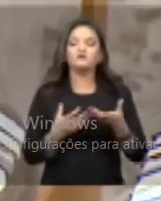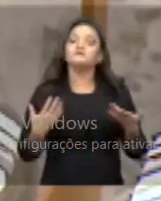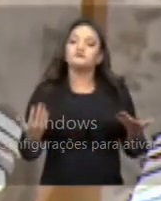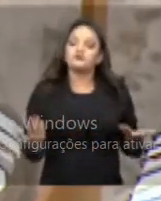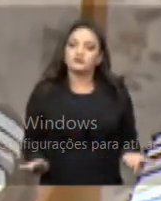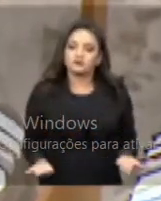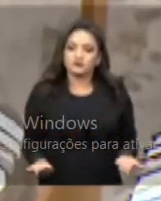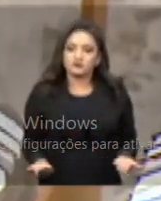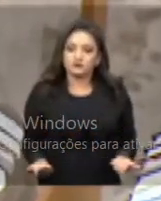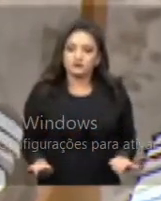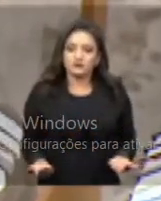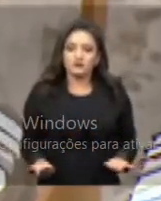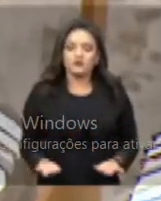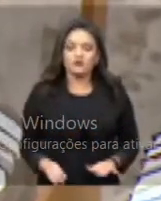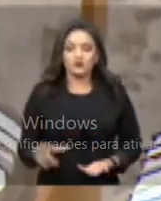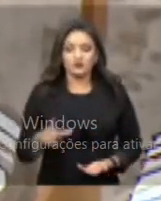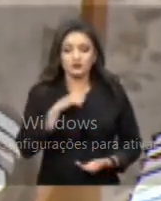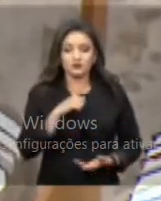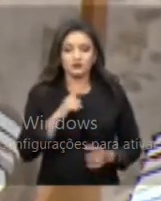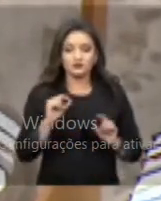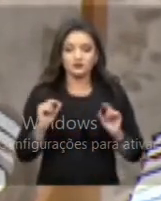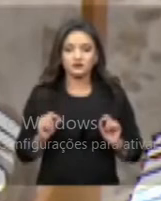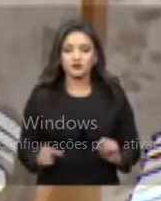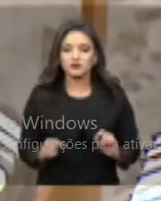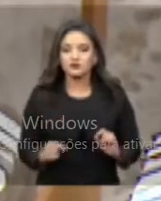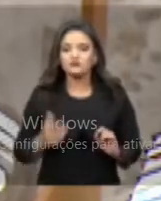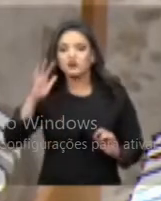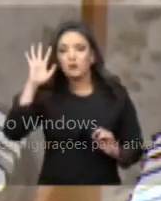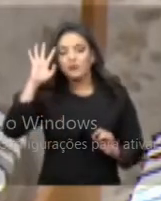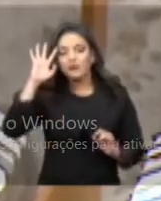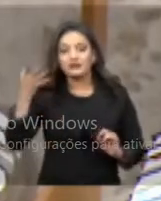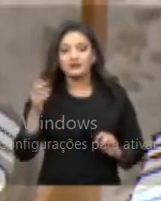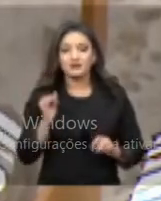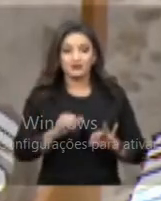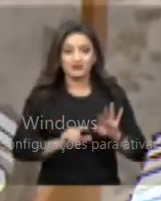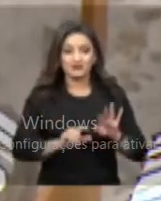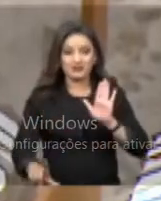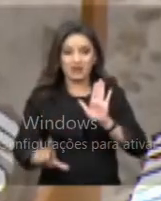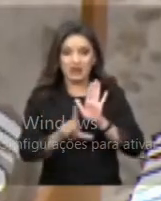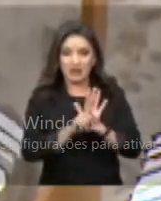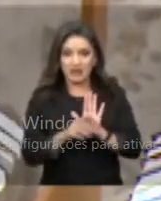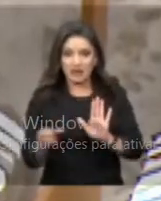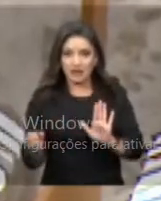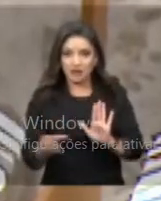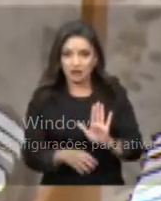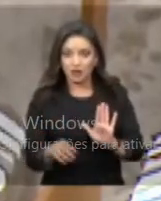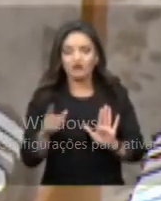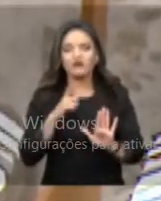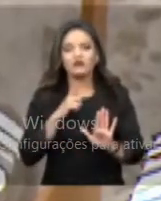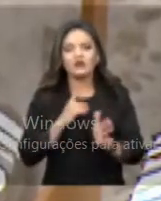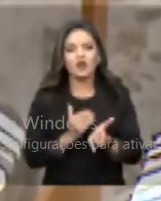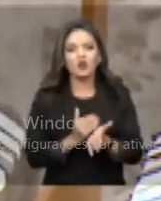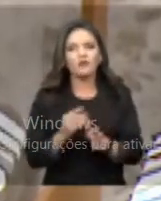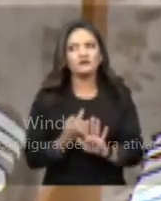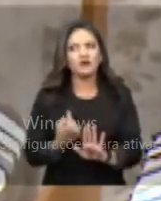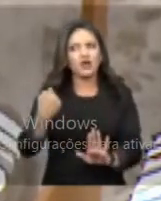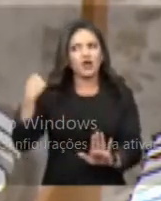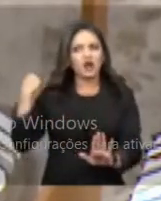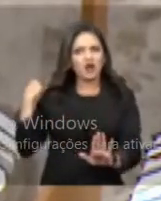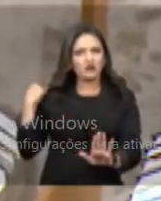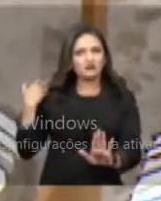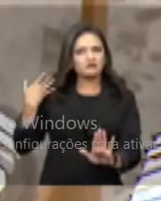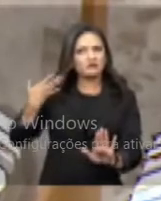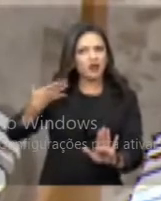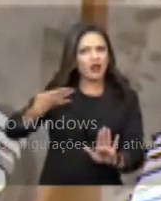perspectiva, firmar uma posição sobre a retroatividade ou não de norma de direito material mais benéfica, de